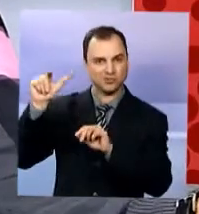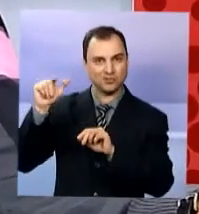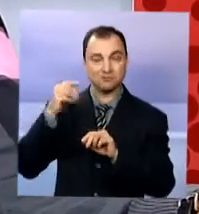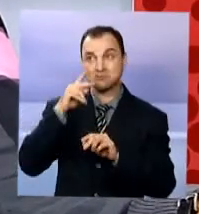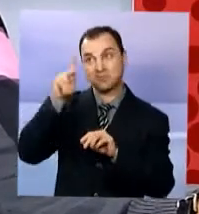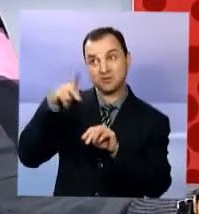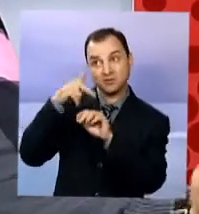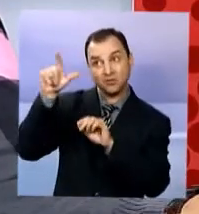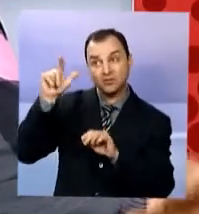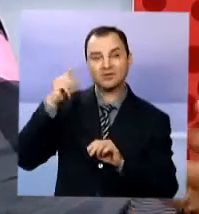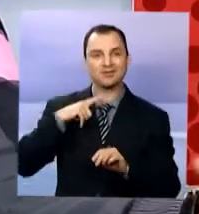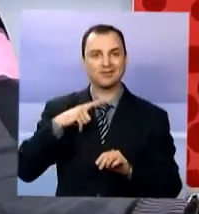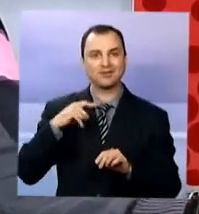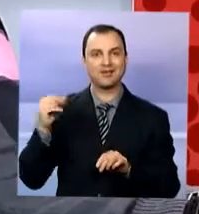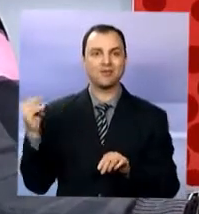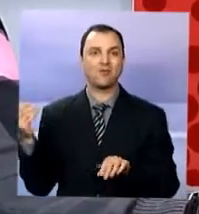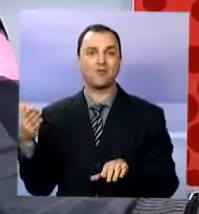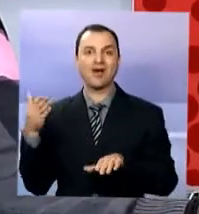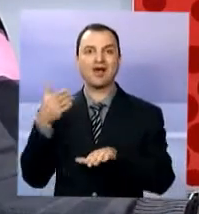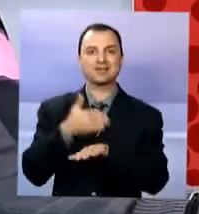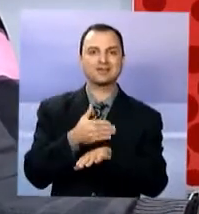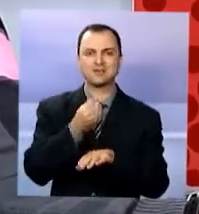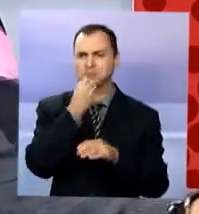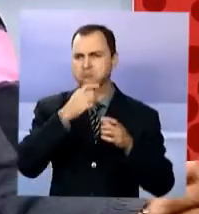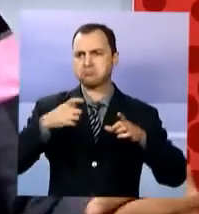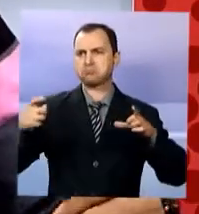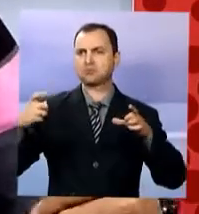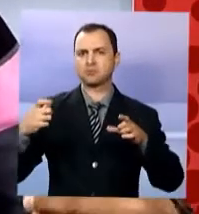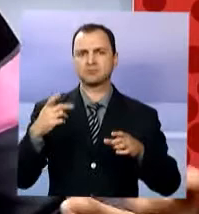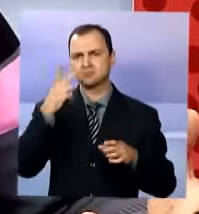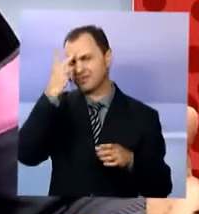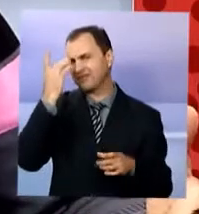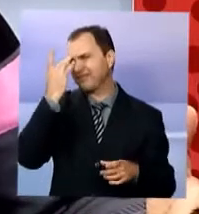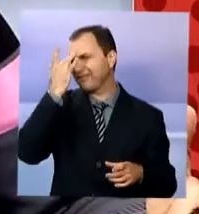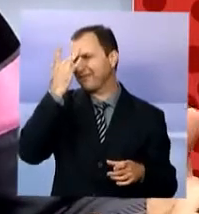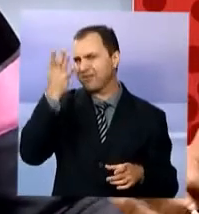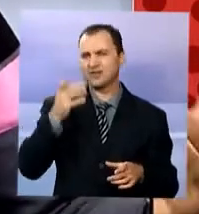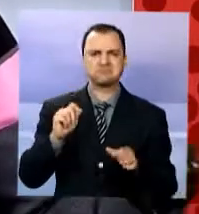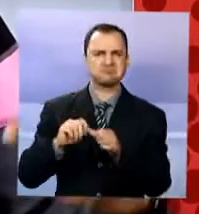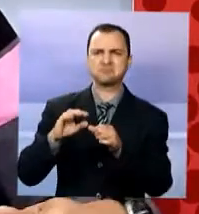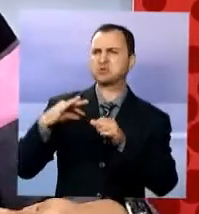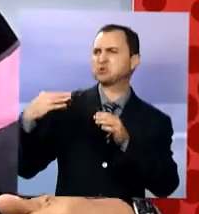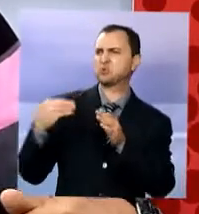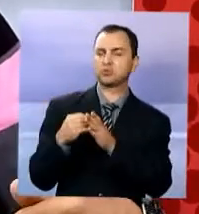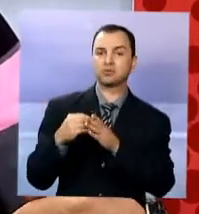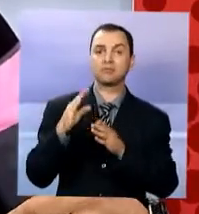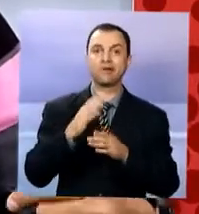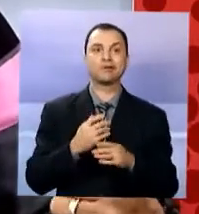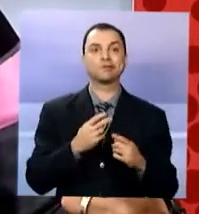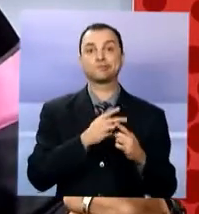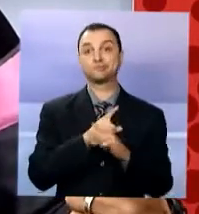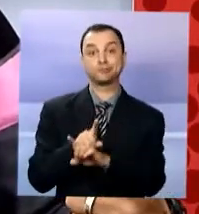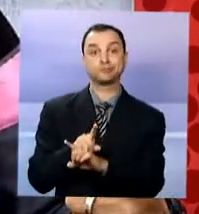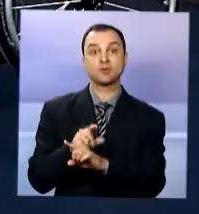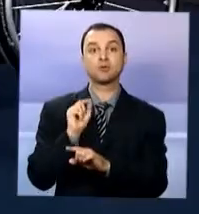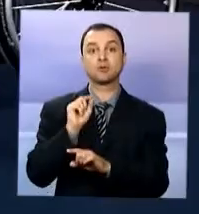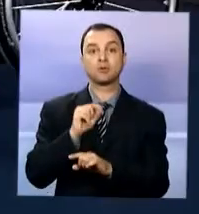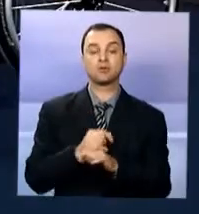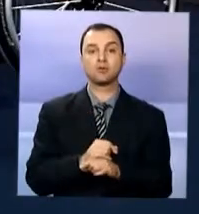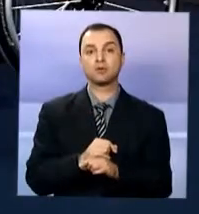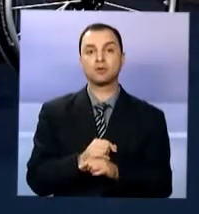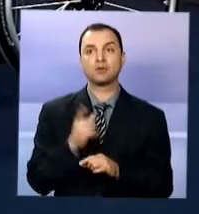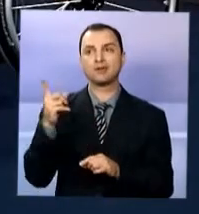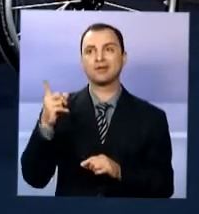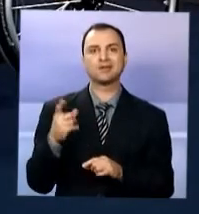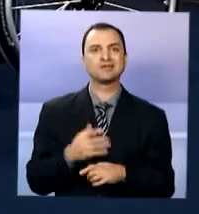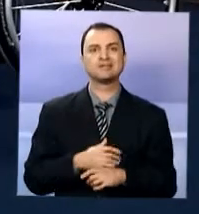dos países nós tem uma sensibilidade muito grande então cara tem muita facilidade para fazer as coisas mas a contrapartida é que